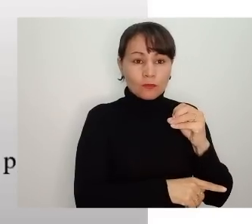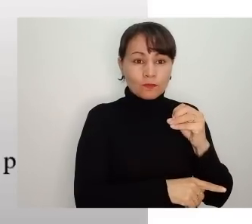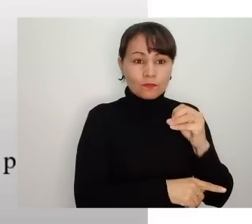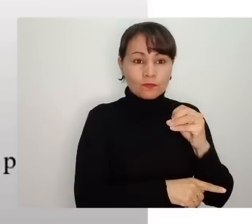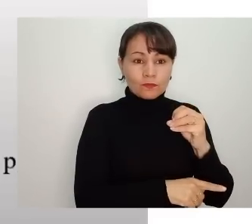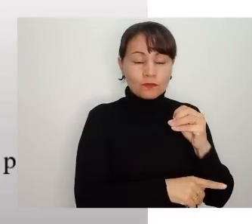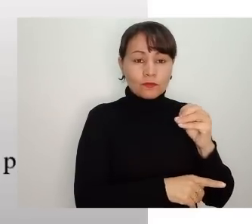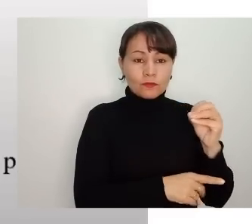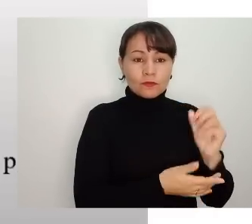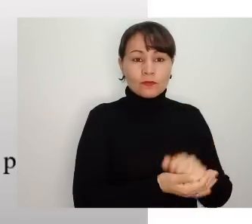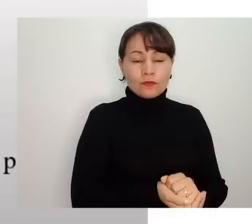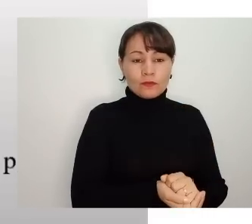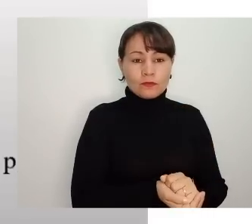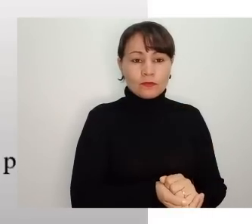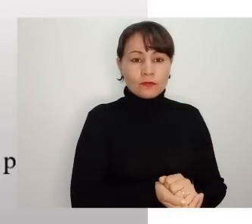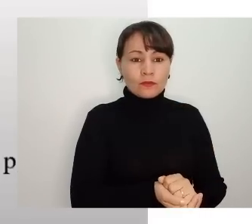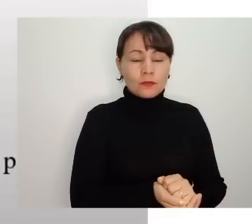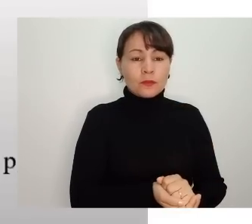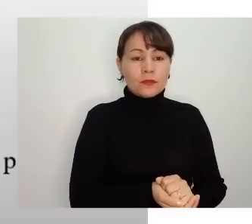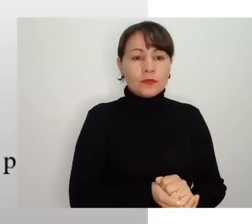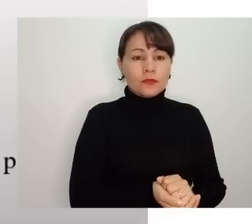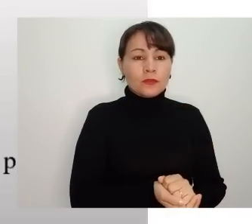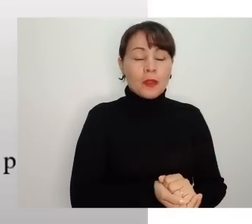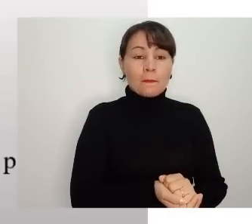hipocampo, por sua vez,